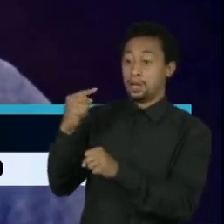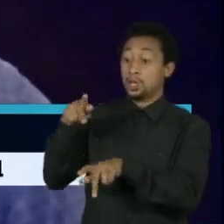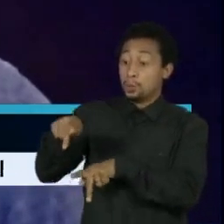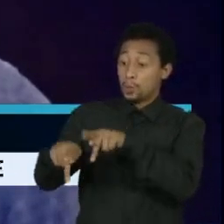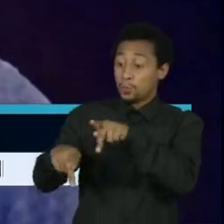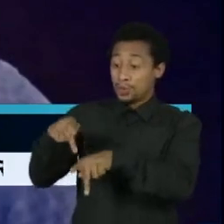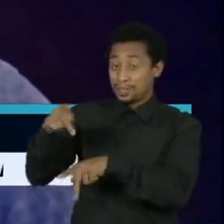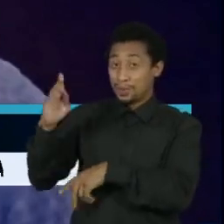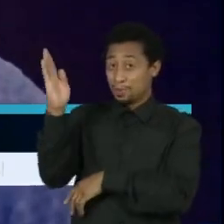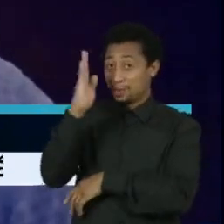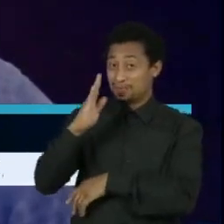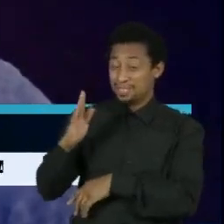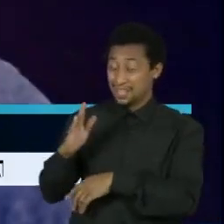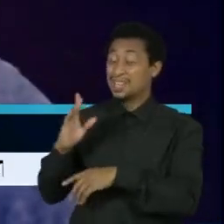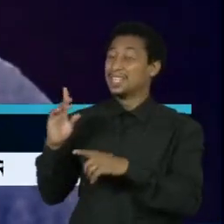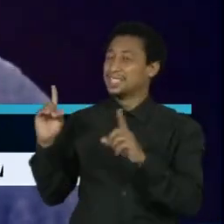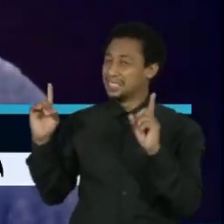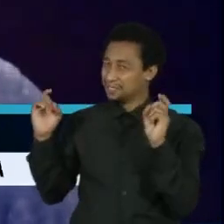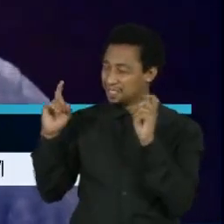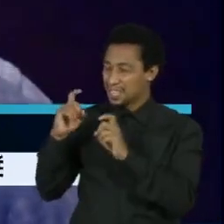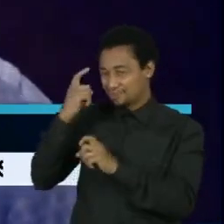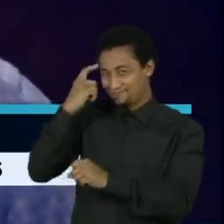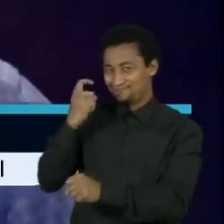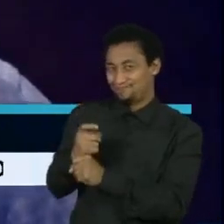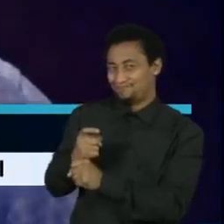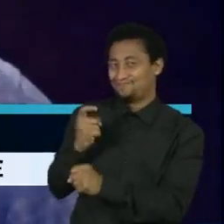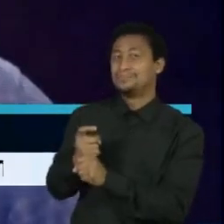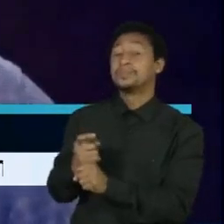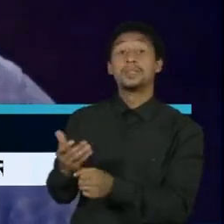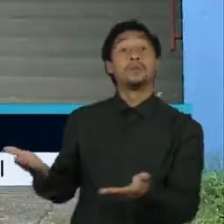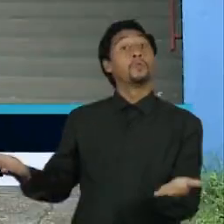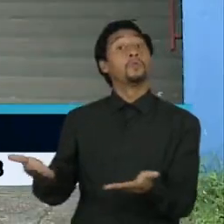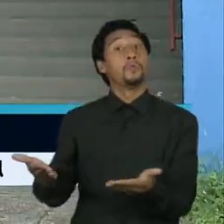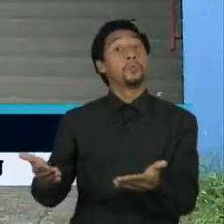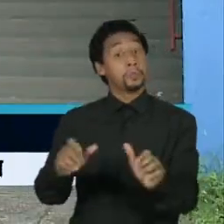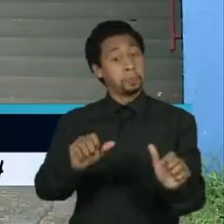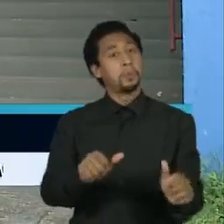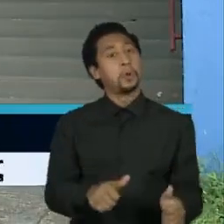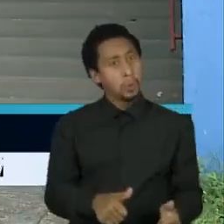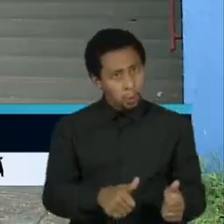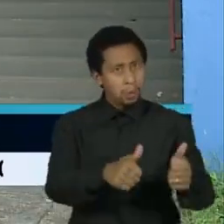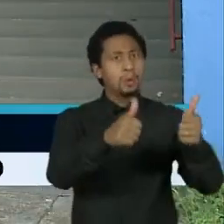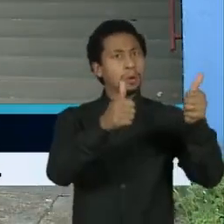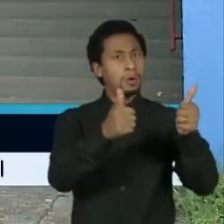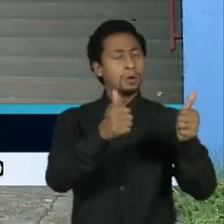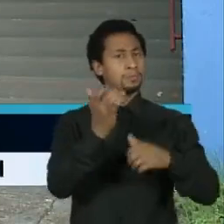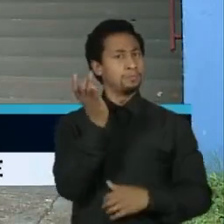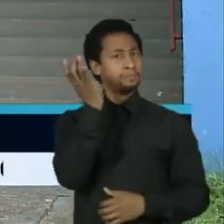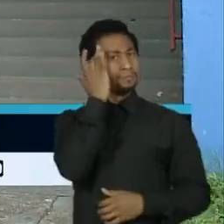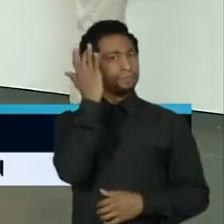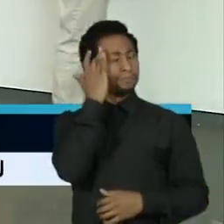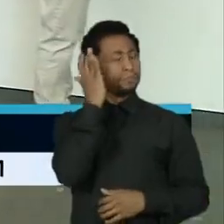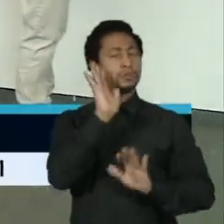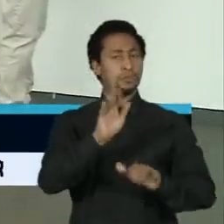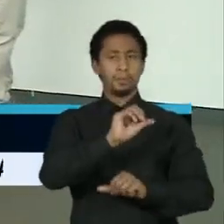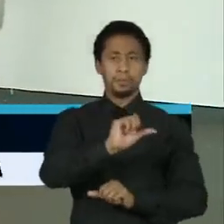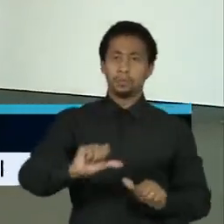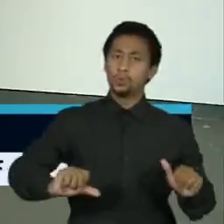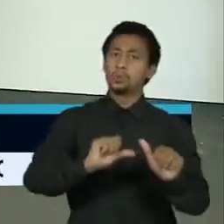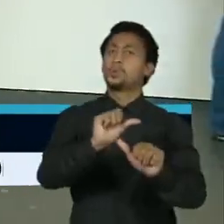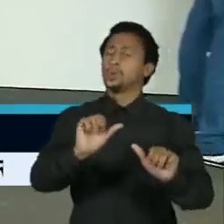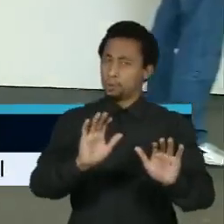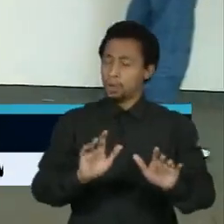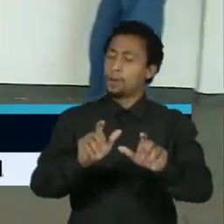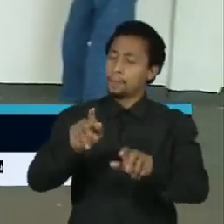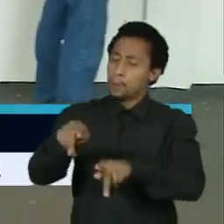dos lugares mais afetados por esse fenômeno, acredito que hoje em dia isso já mudou. É um certo